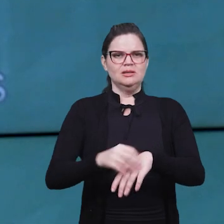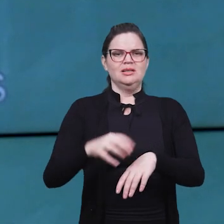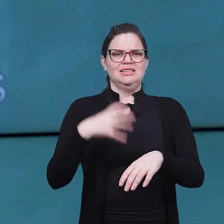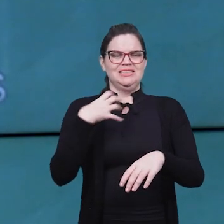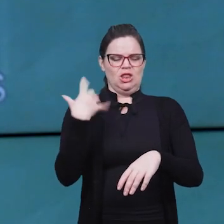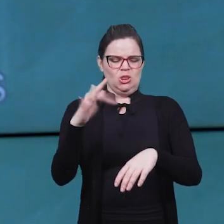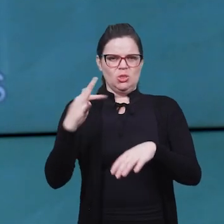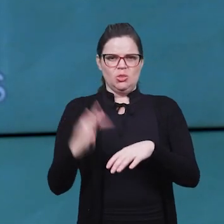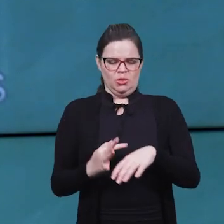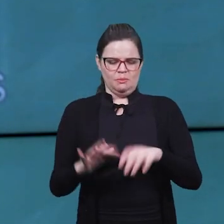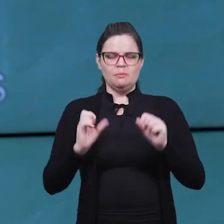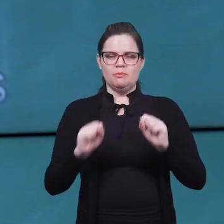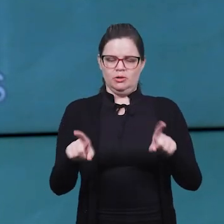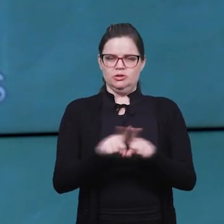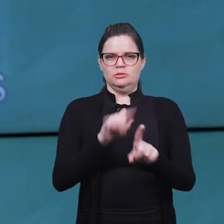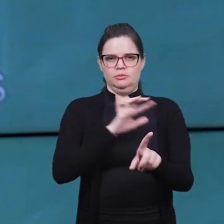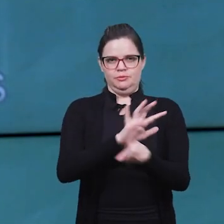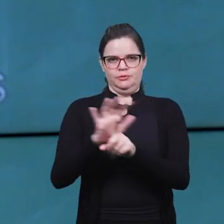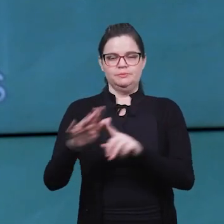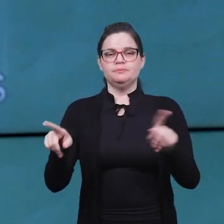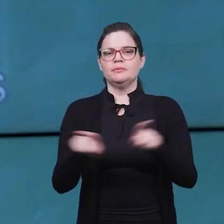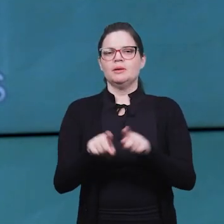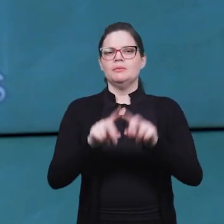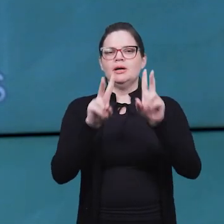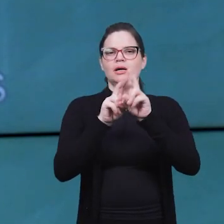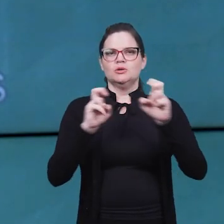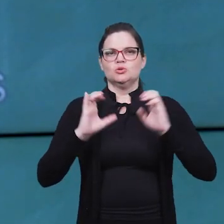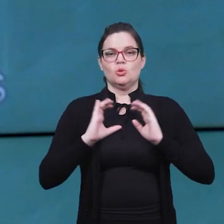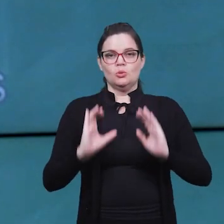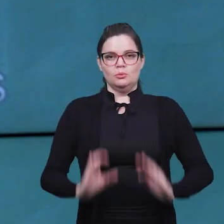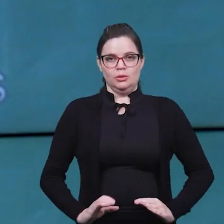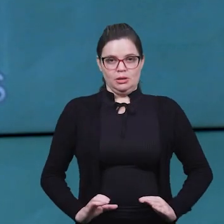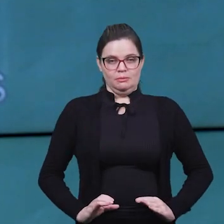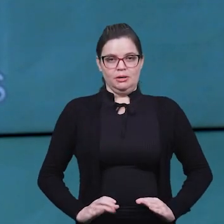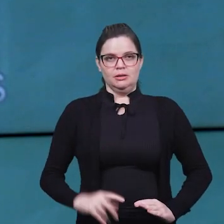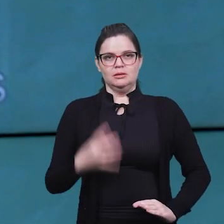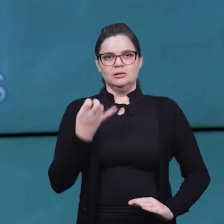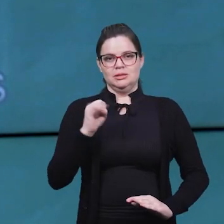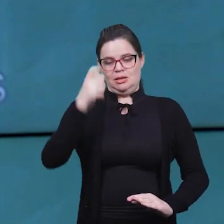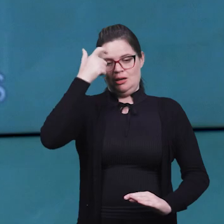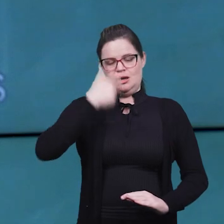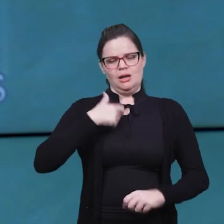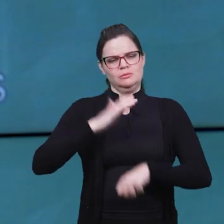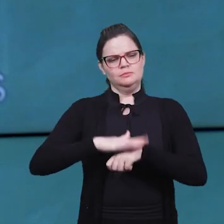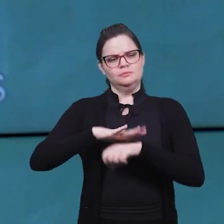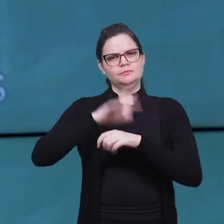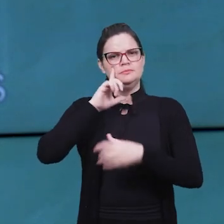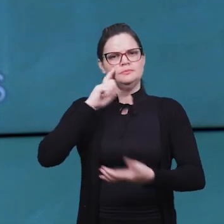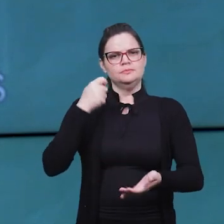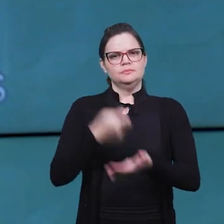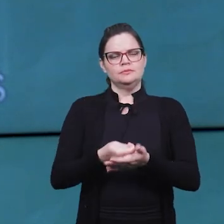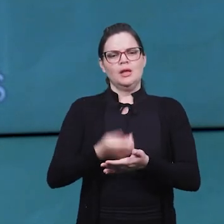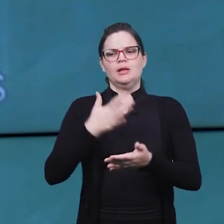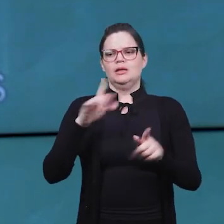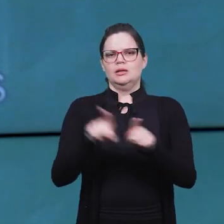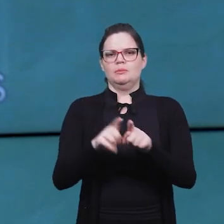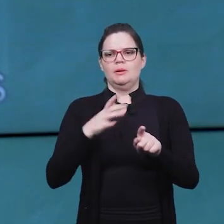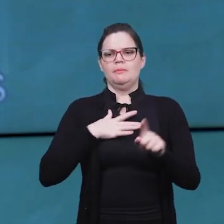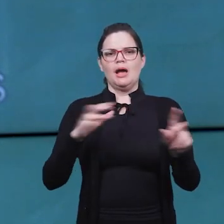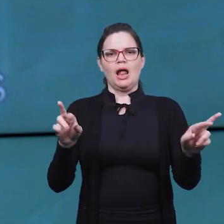influência. Comportamental. As decisões tomadas pelo indivíduo, bem como suas